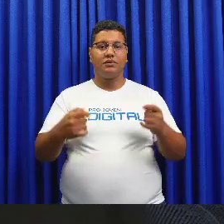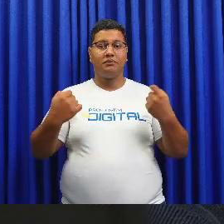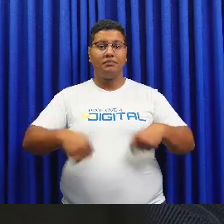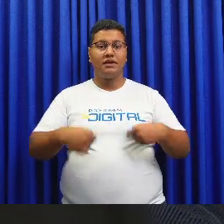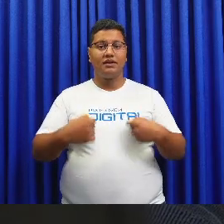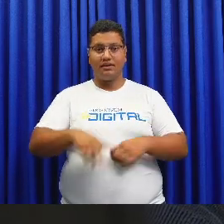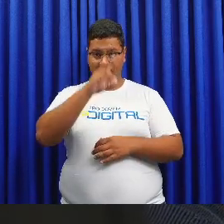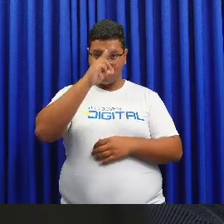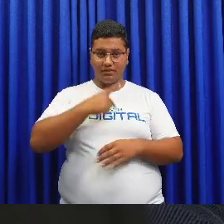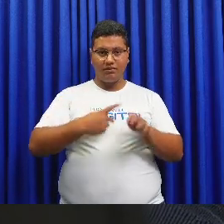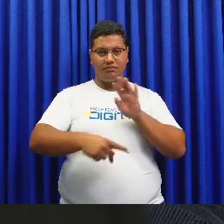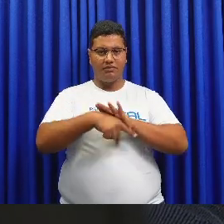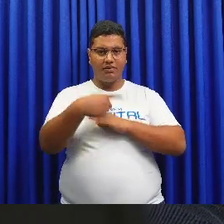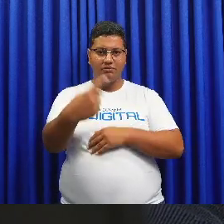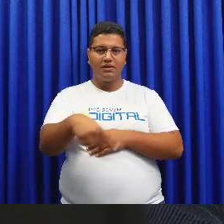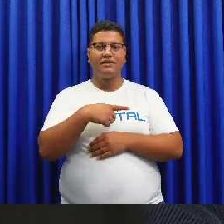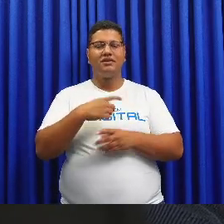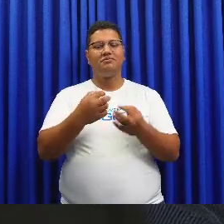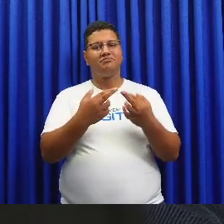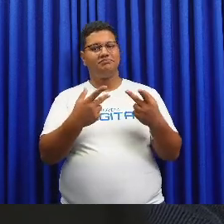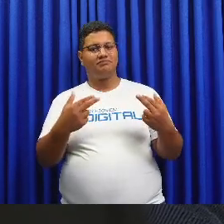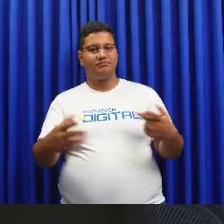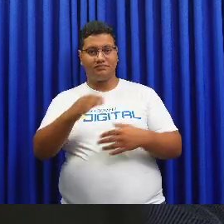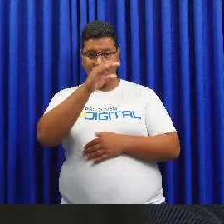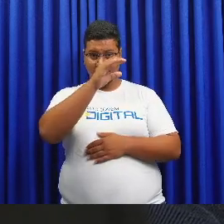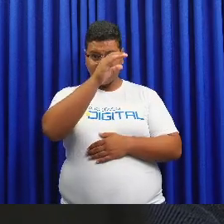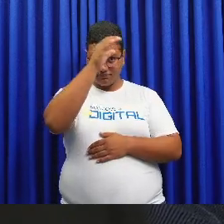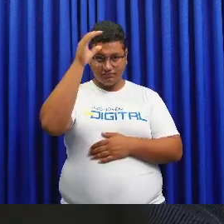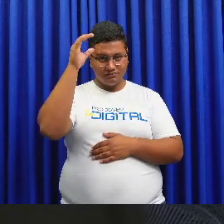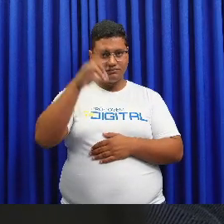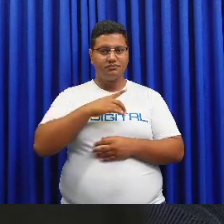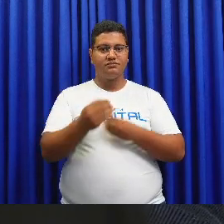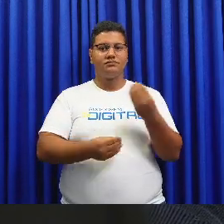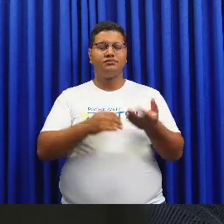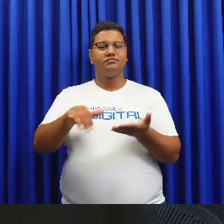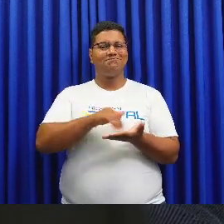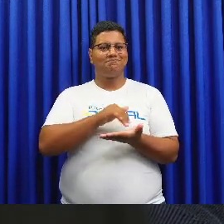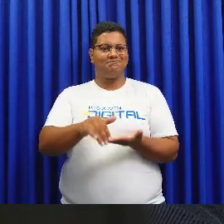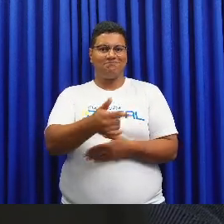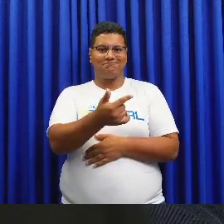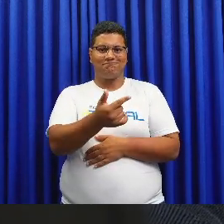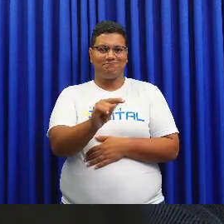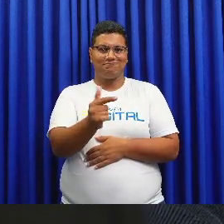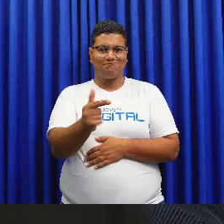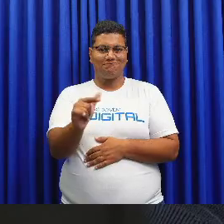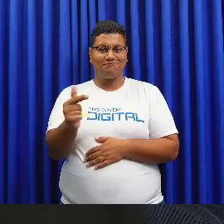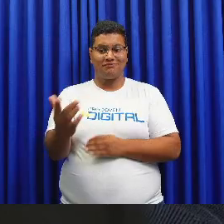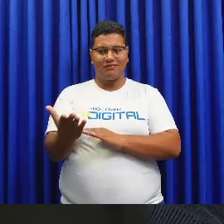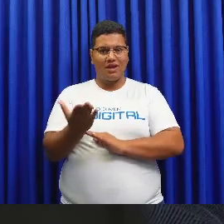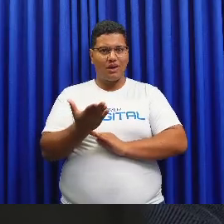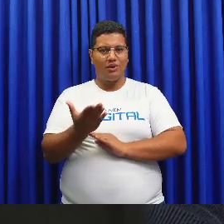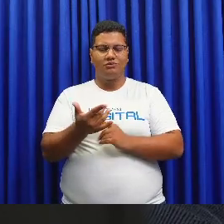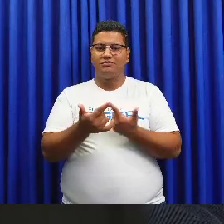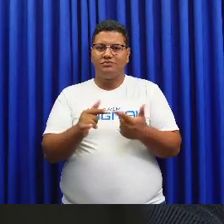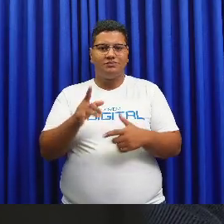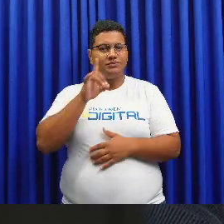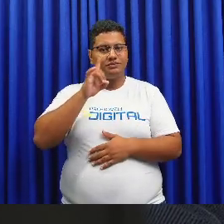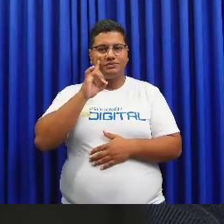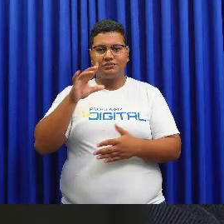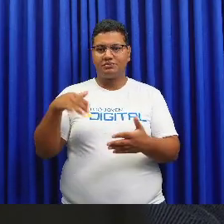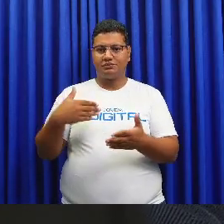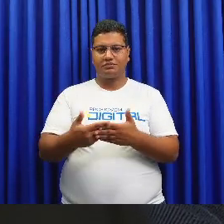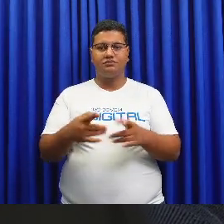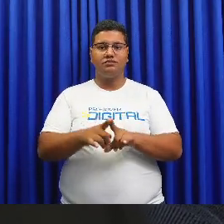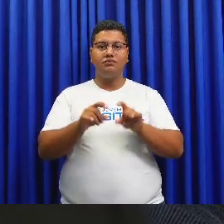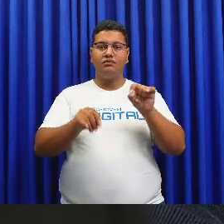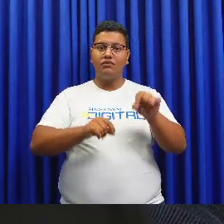dependente de si mesmo e você tem muitos clientes, às vezes você não tem ali um secretário para te auxiliar no dia a dia,